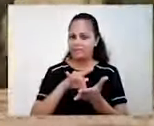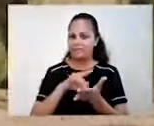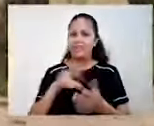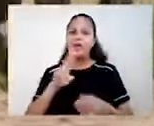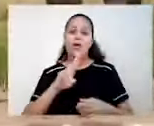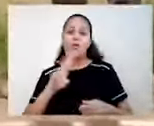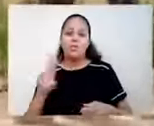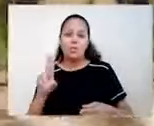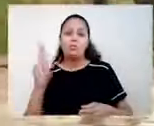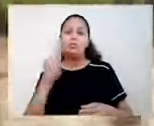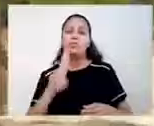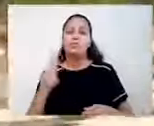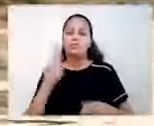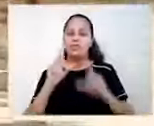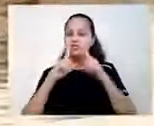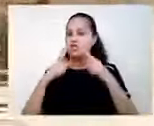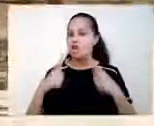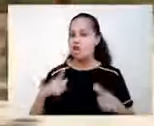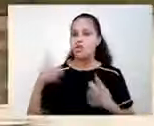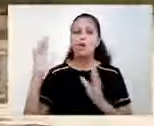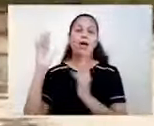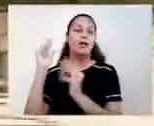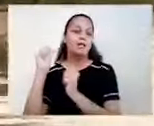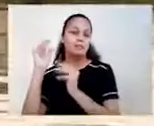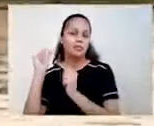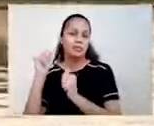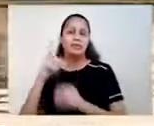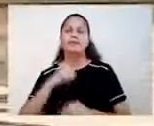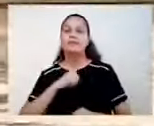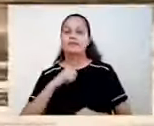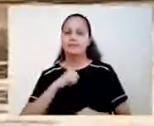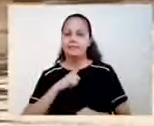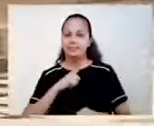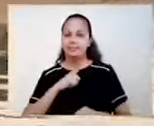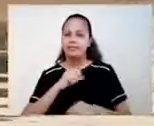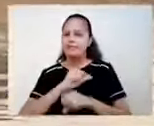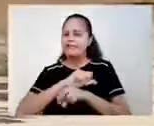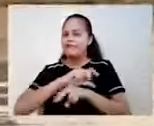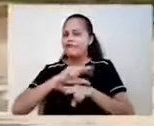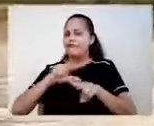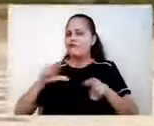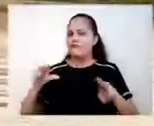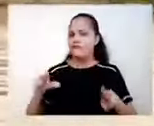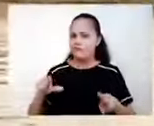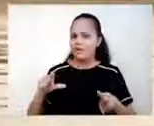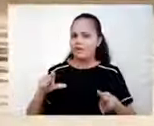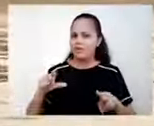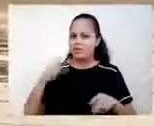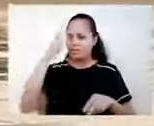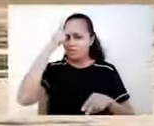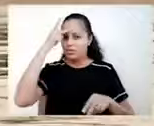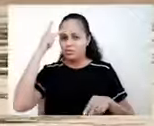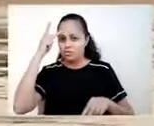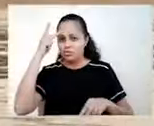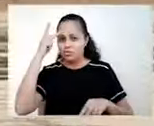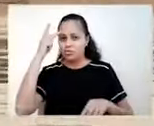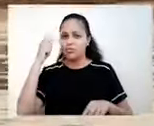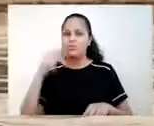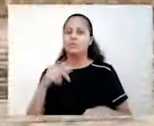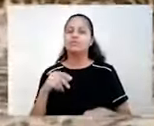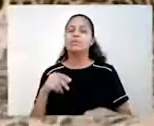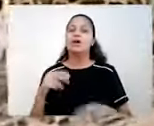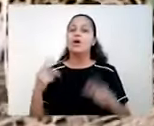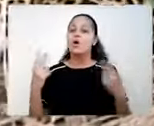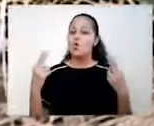Iaguareté é um nome usado em países de língua espanhola, onde existem muitos descendentes dos guaranis, como a Argentina e o